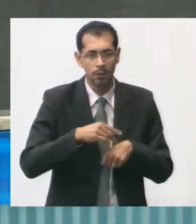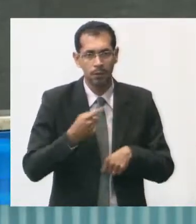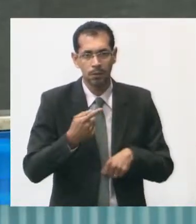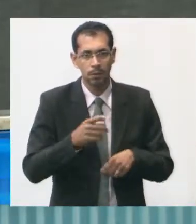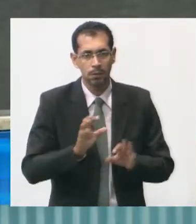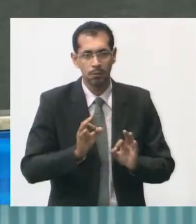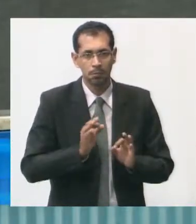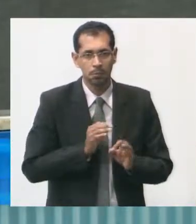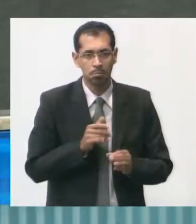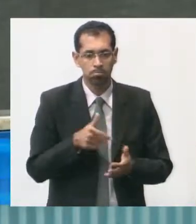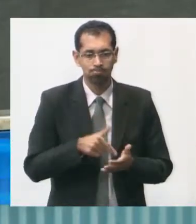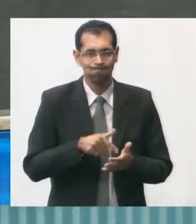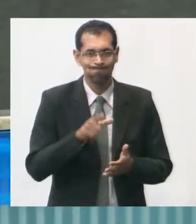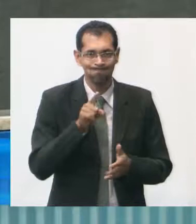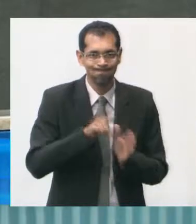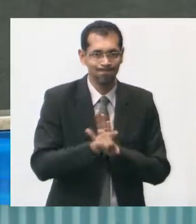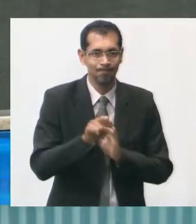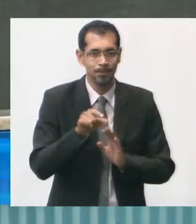Eu acho que